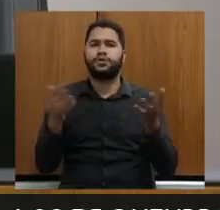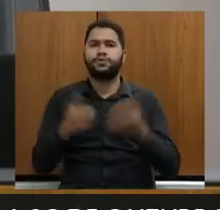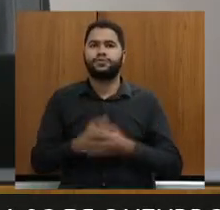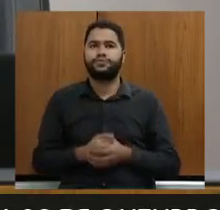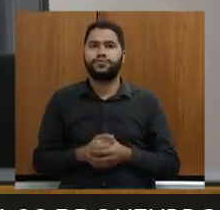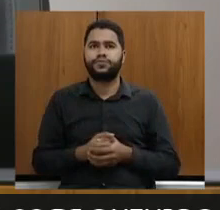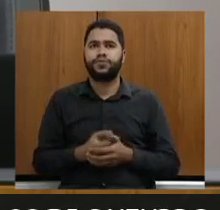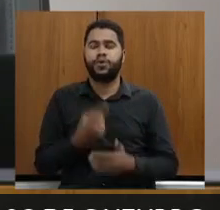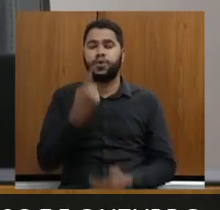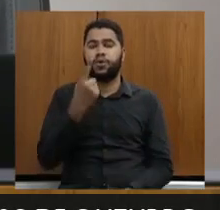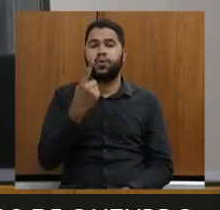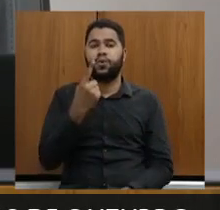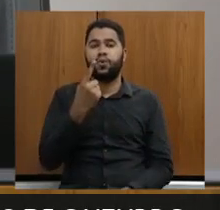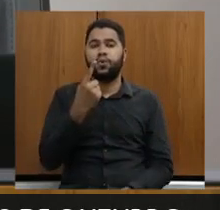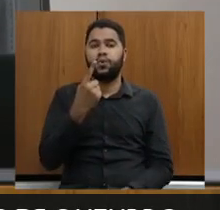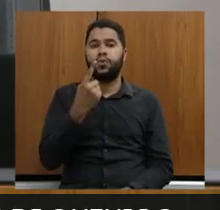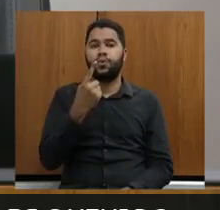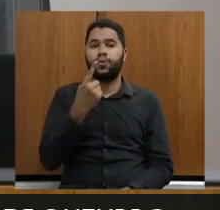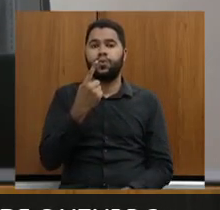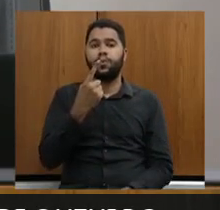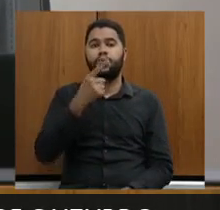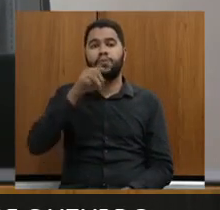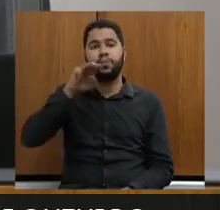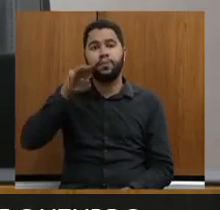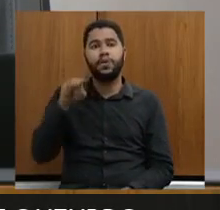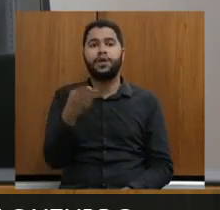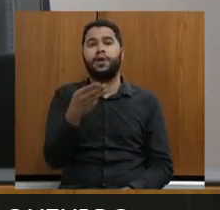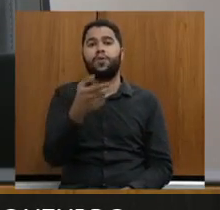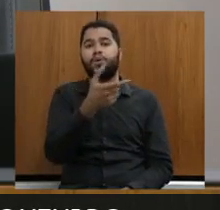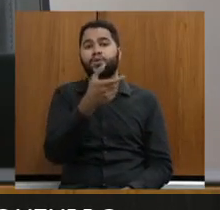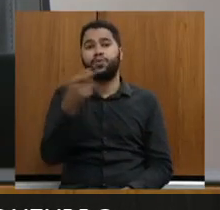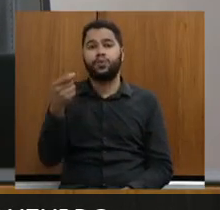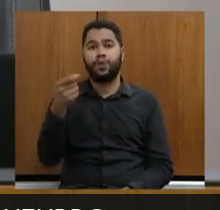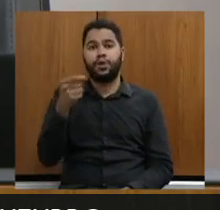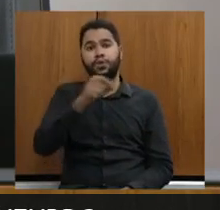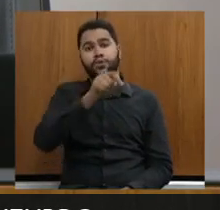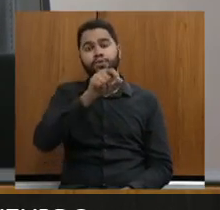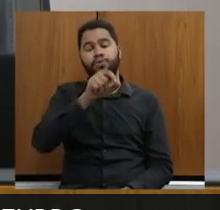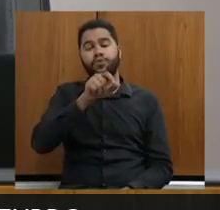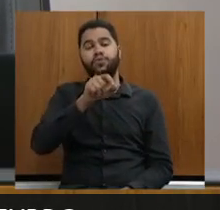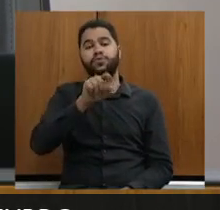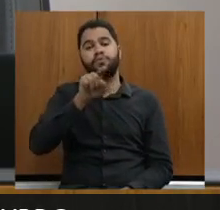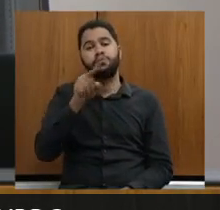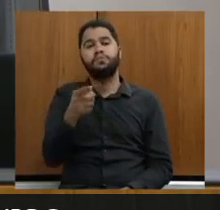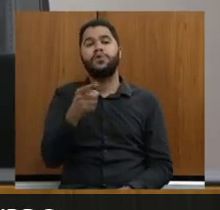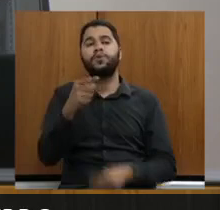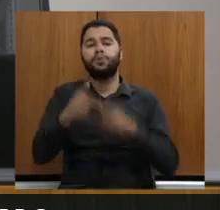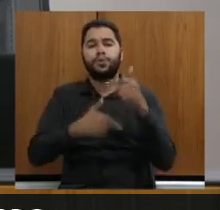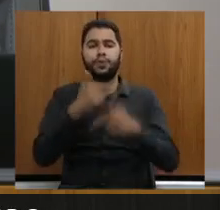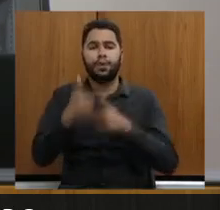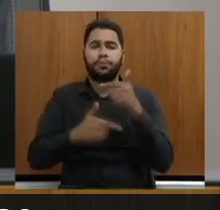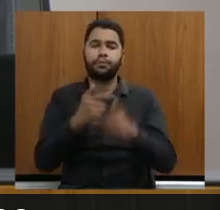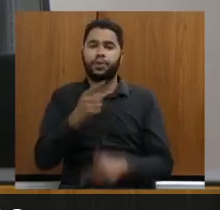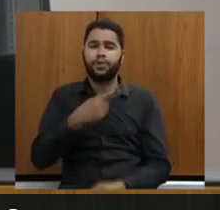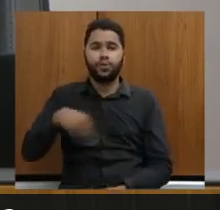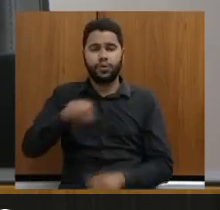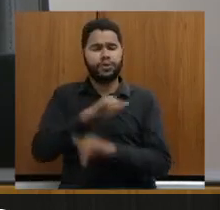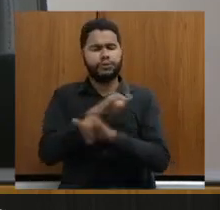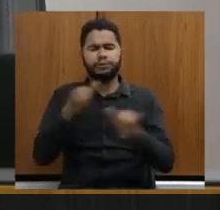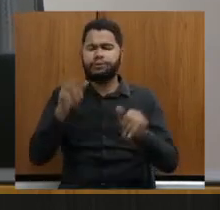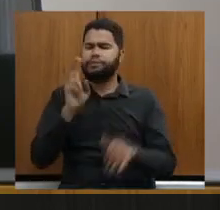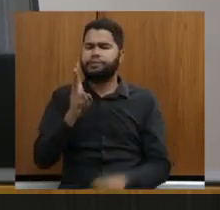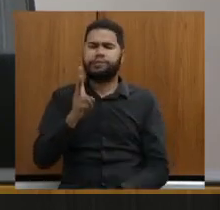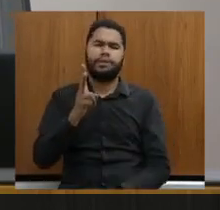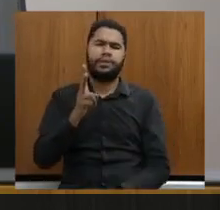um milhão e duzentos mil empregos na cadeia produtiva do leite Então isso que nós sempre